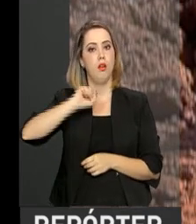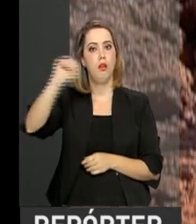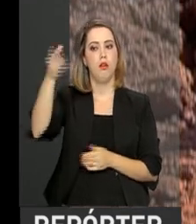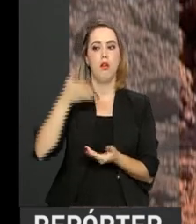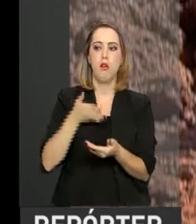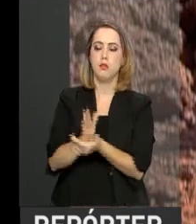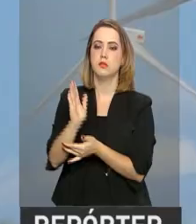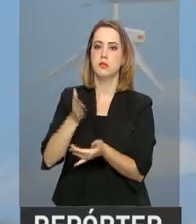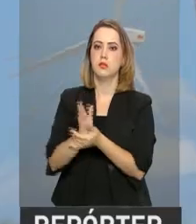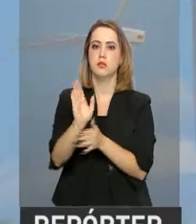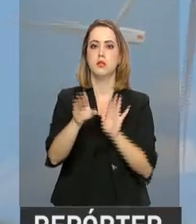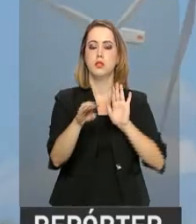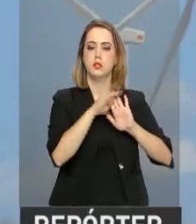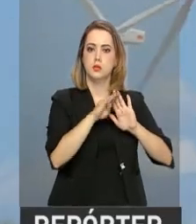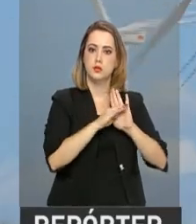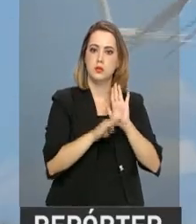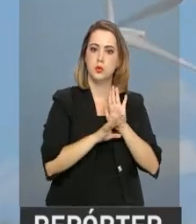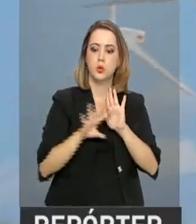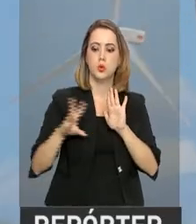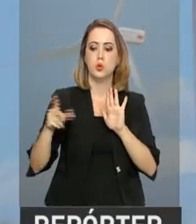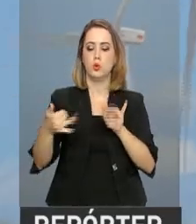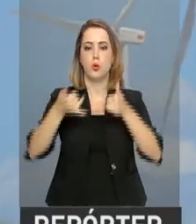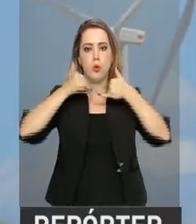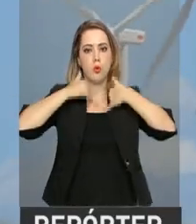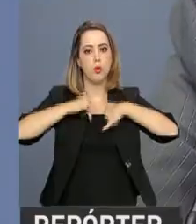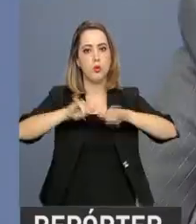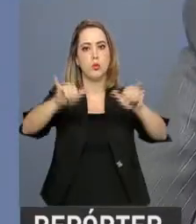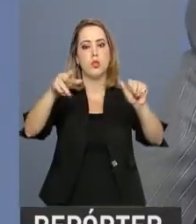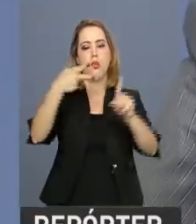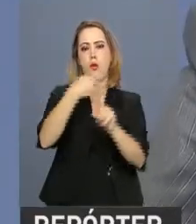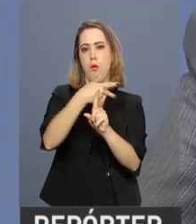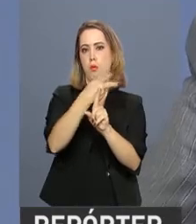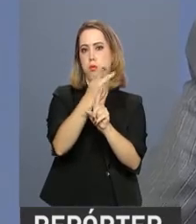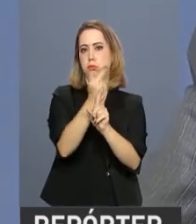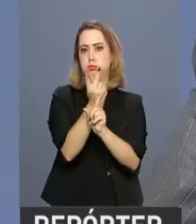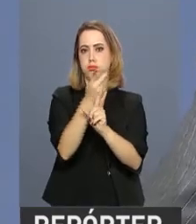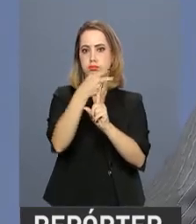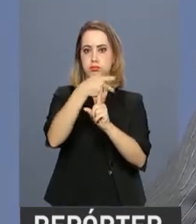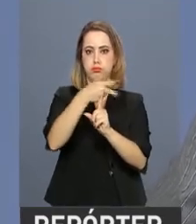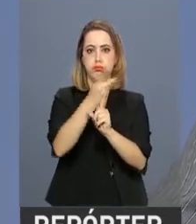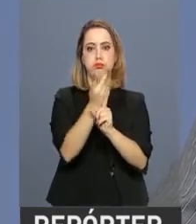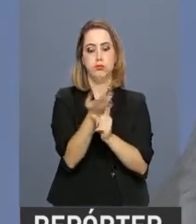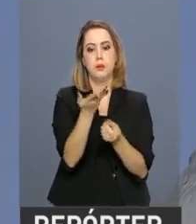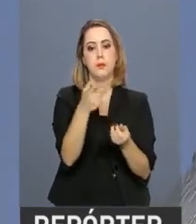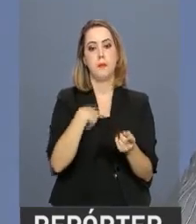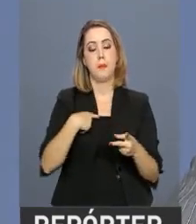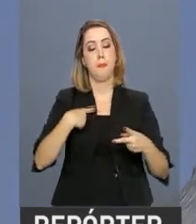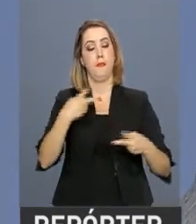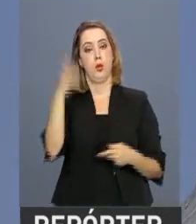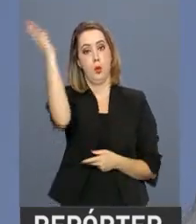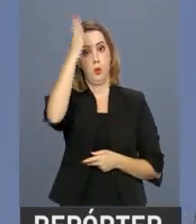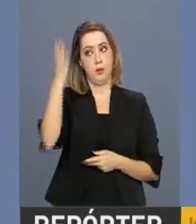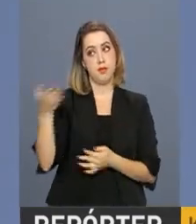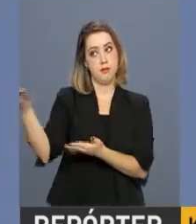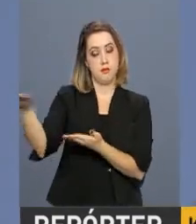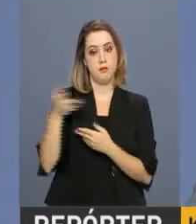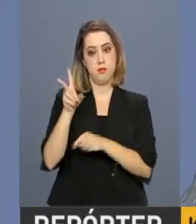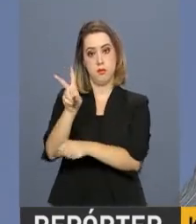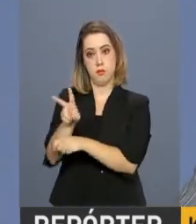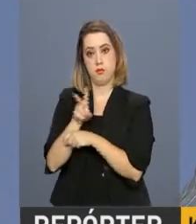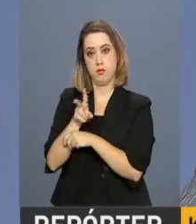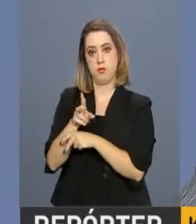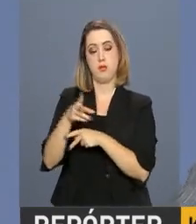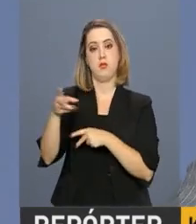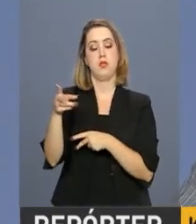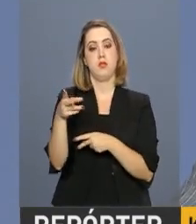seus primeiros projetos todos na área de energia renovável na área de energia renovável o brasil vai receber um empréstimo de 300 milhões